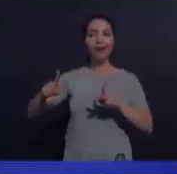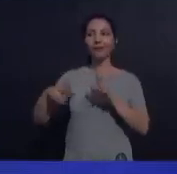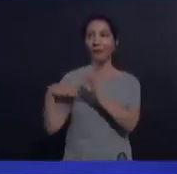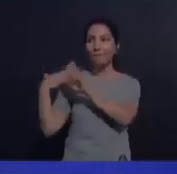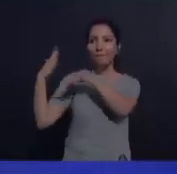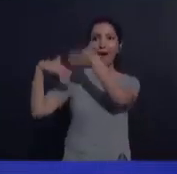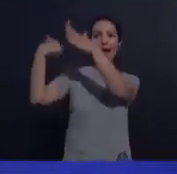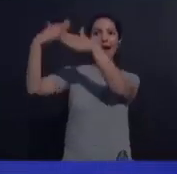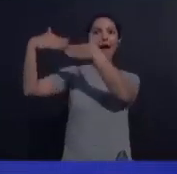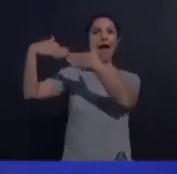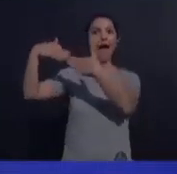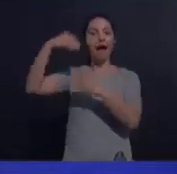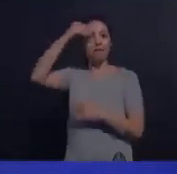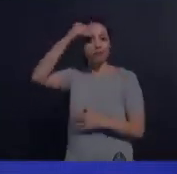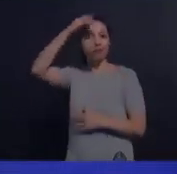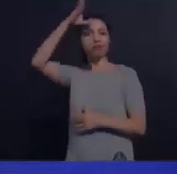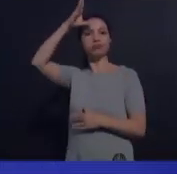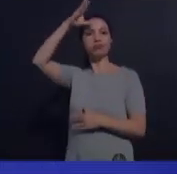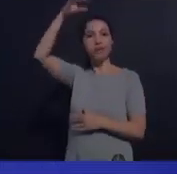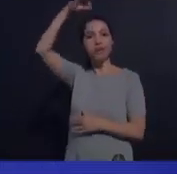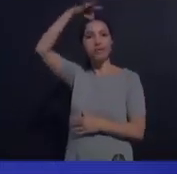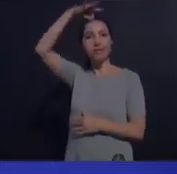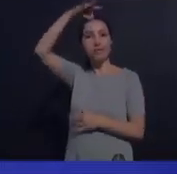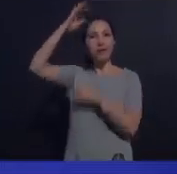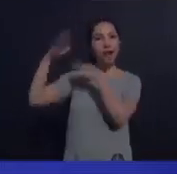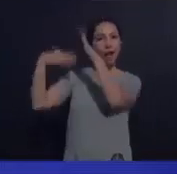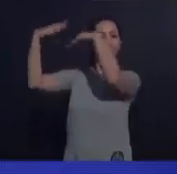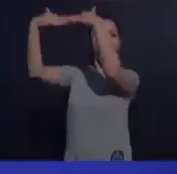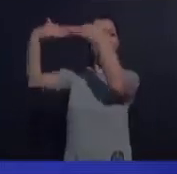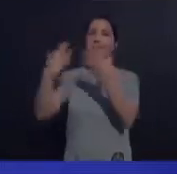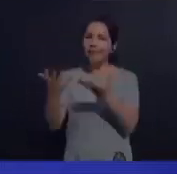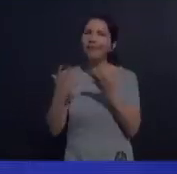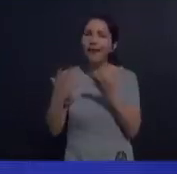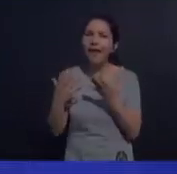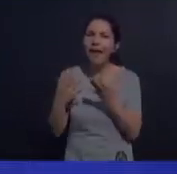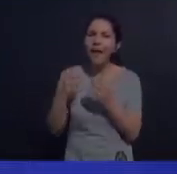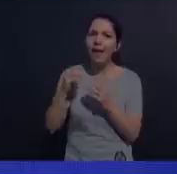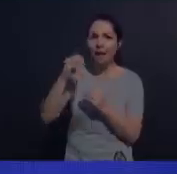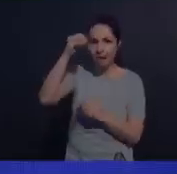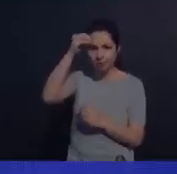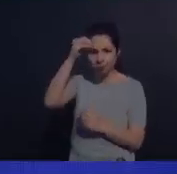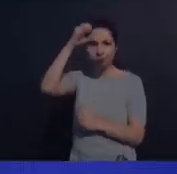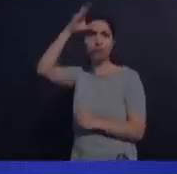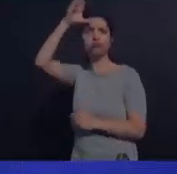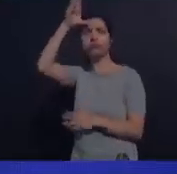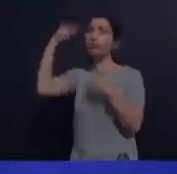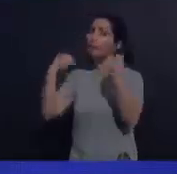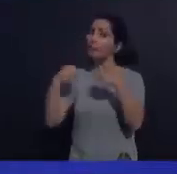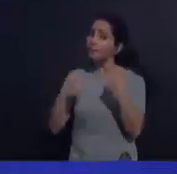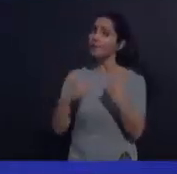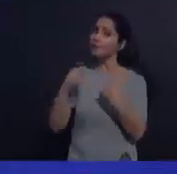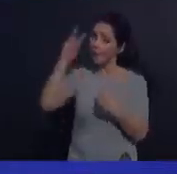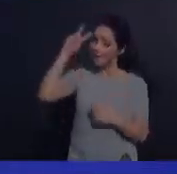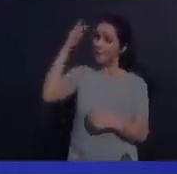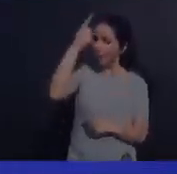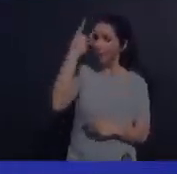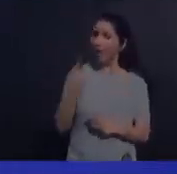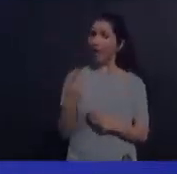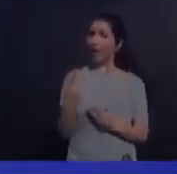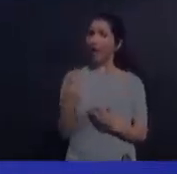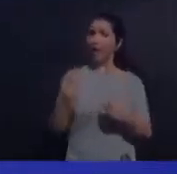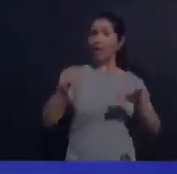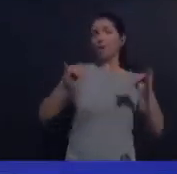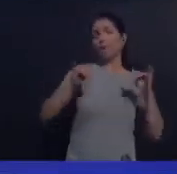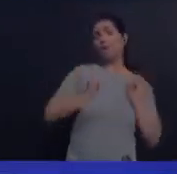você quer crescer você quer colher bênçãos do senhor então saia do lugar de possibilidade que você está o senhor te